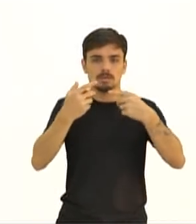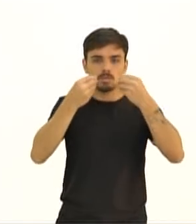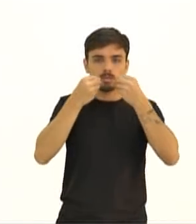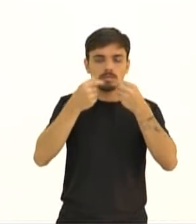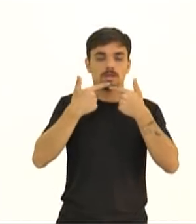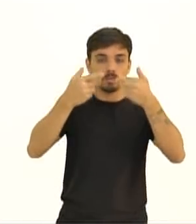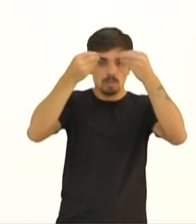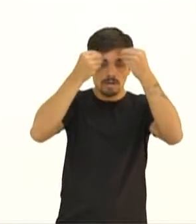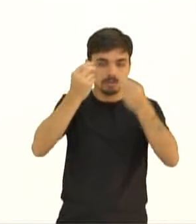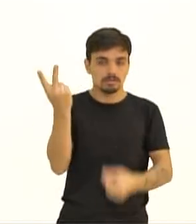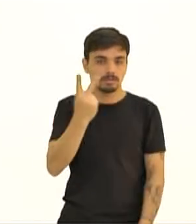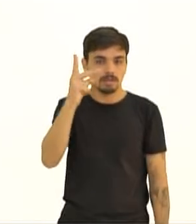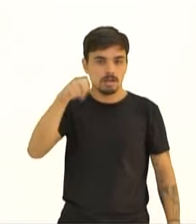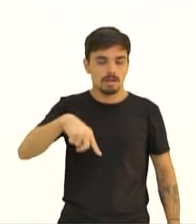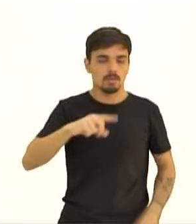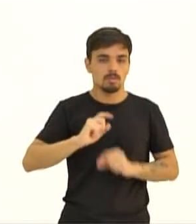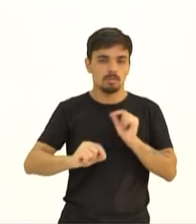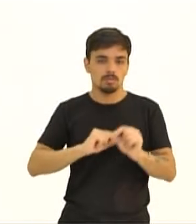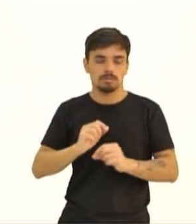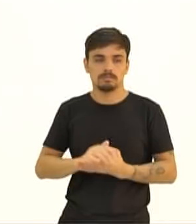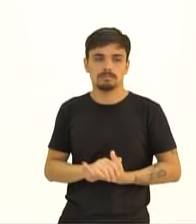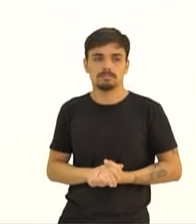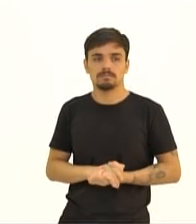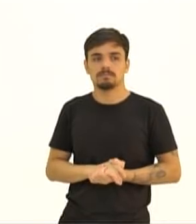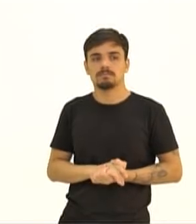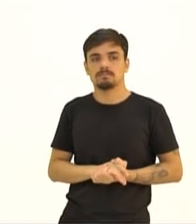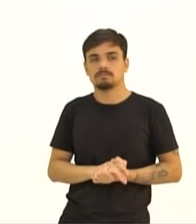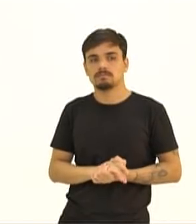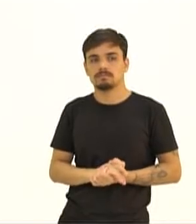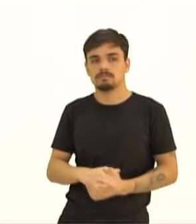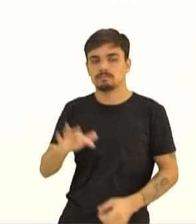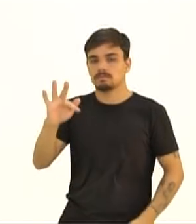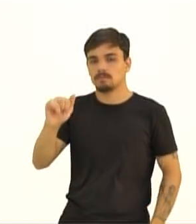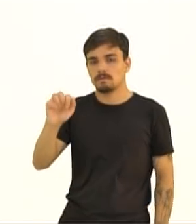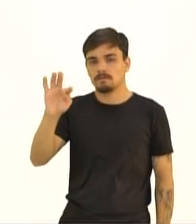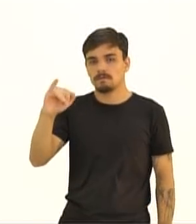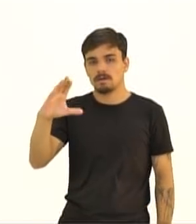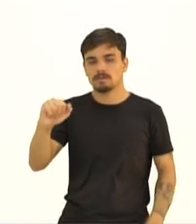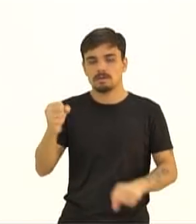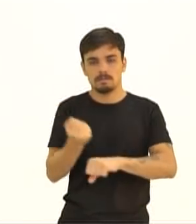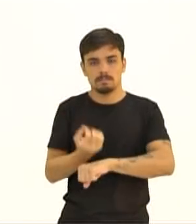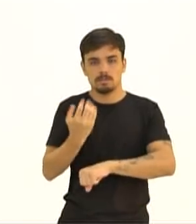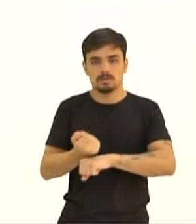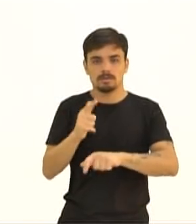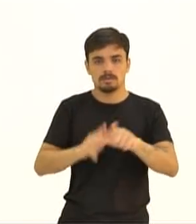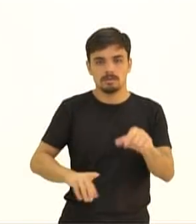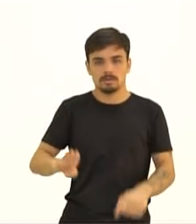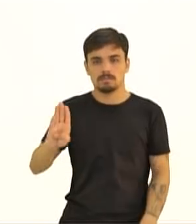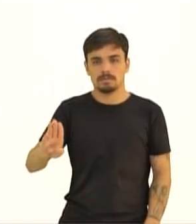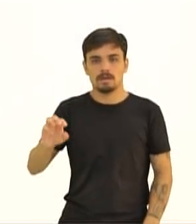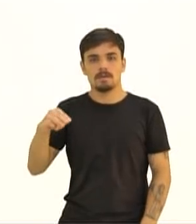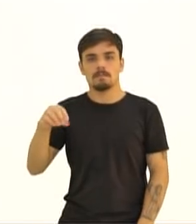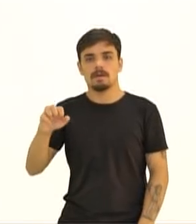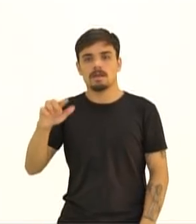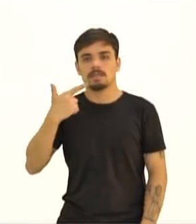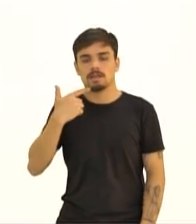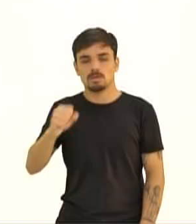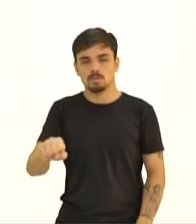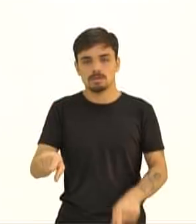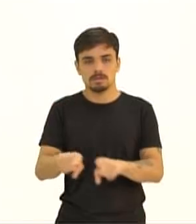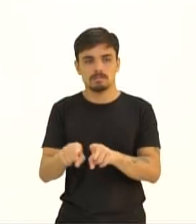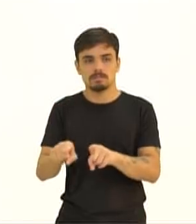são. Quais são essas linguagens? Acabamos de ver. Letra A, fática e poética. Letra B, metalinguística